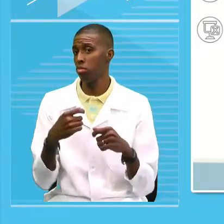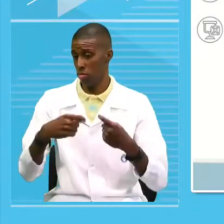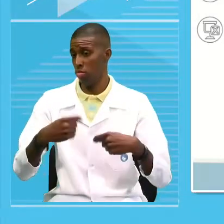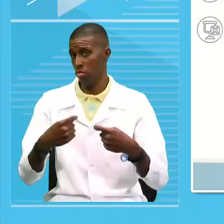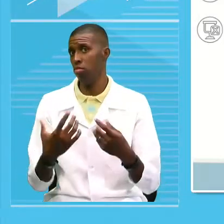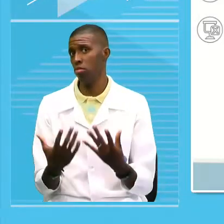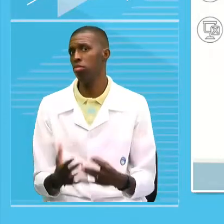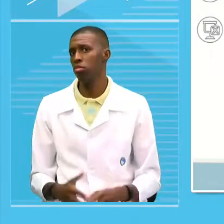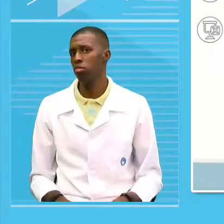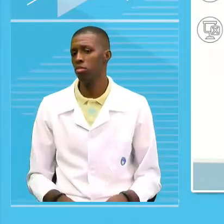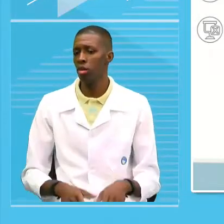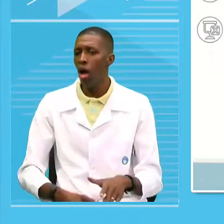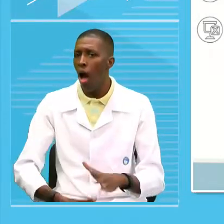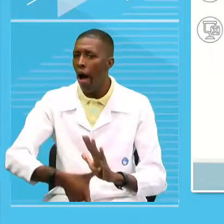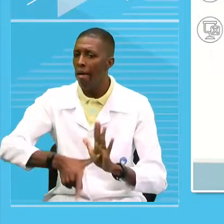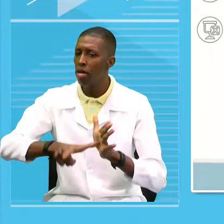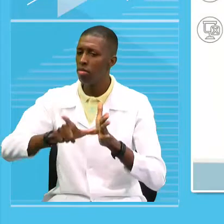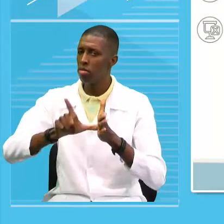gente